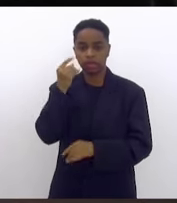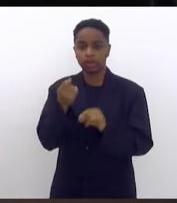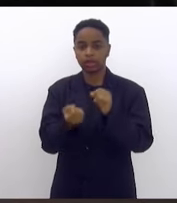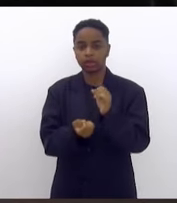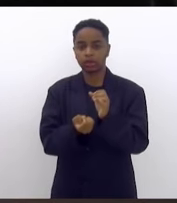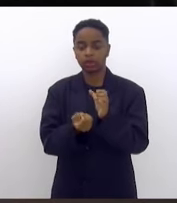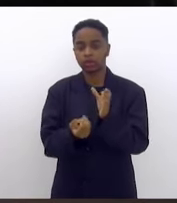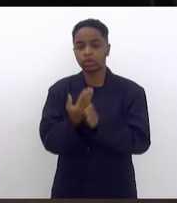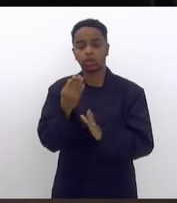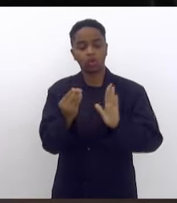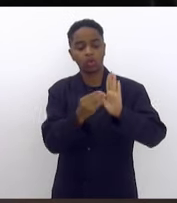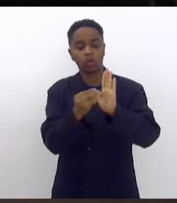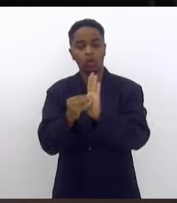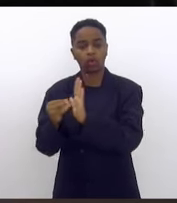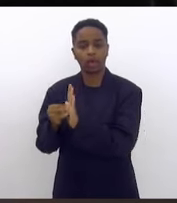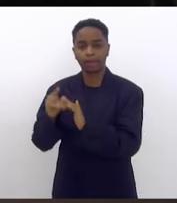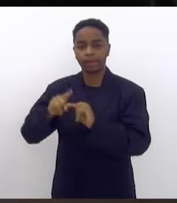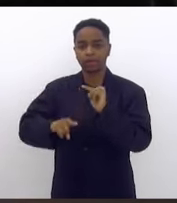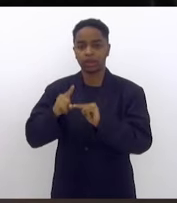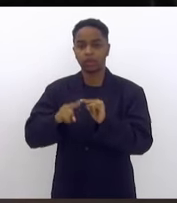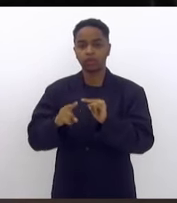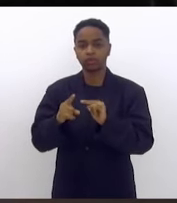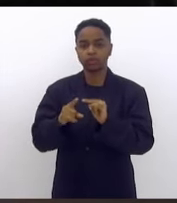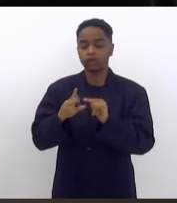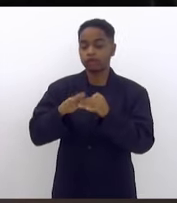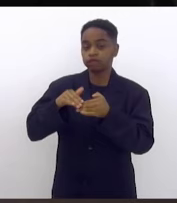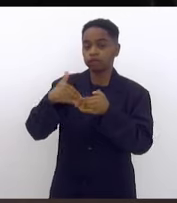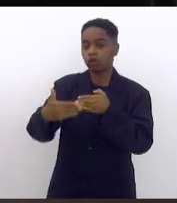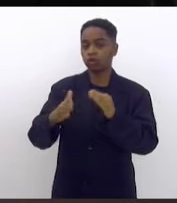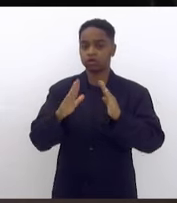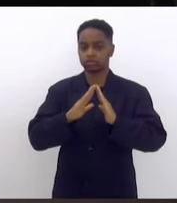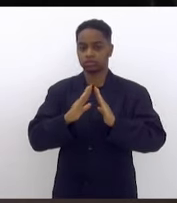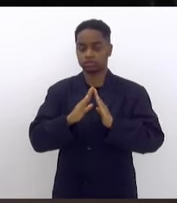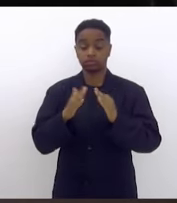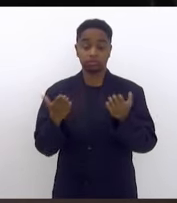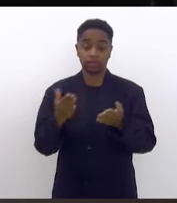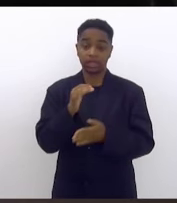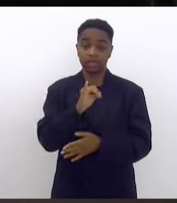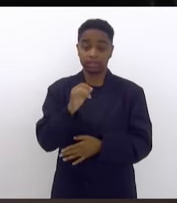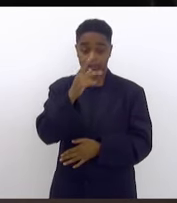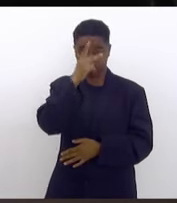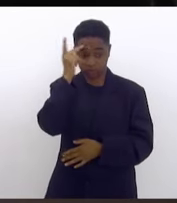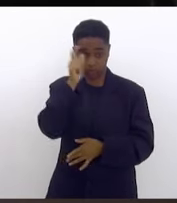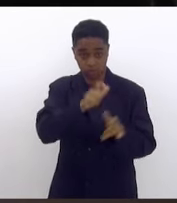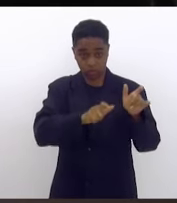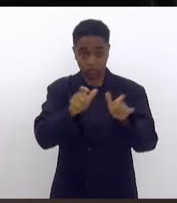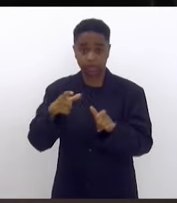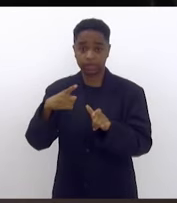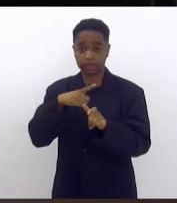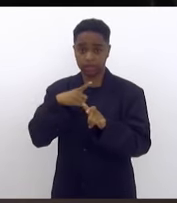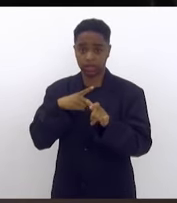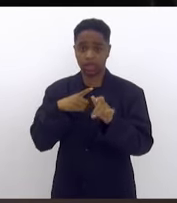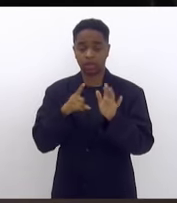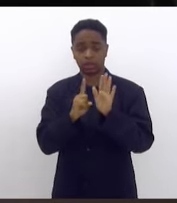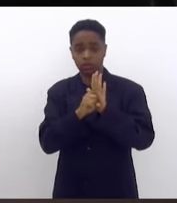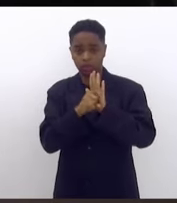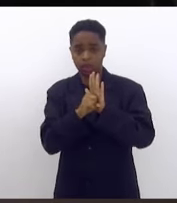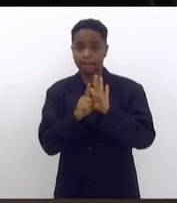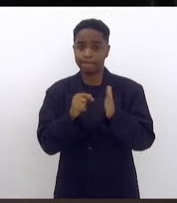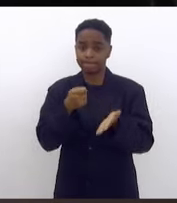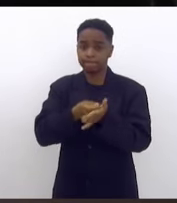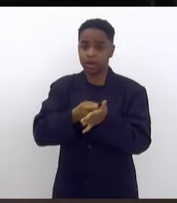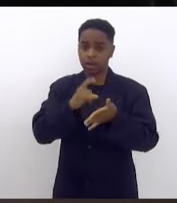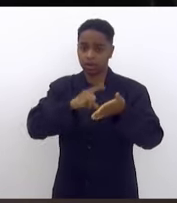hidrômetros nas calçadas do morador. Ora, se o morador tem seu hidrômetro regularizado direitinho, paga em dia sua